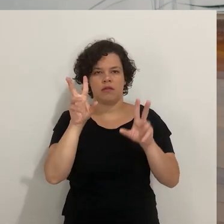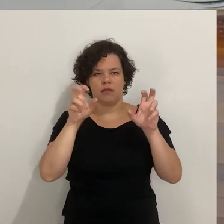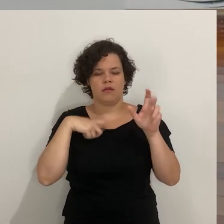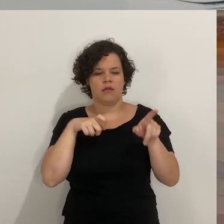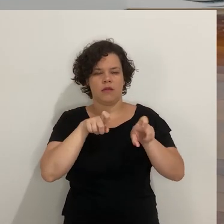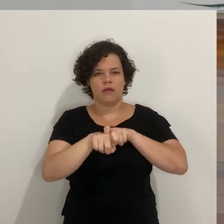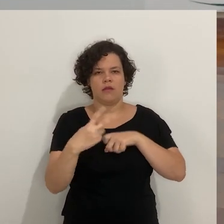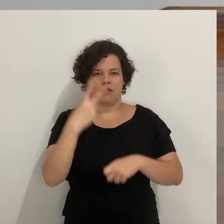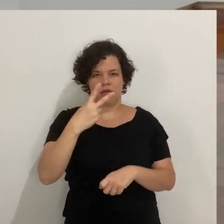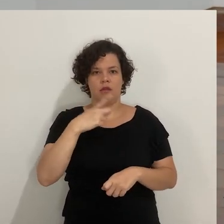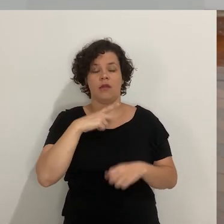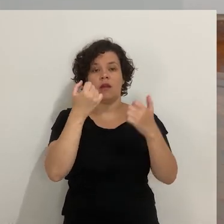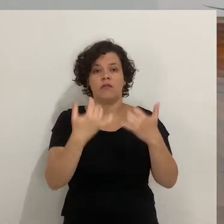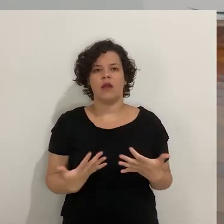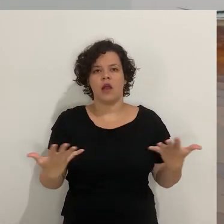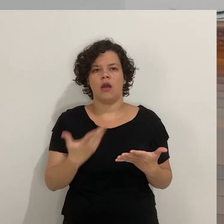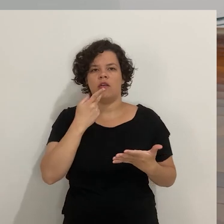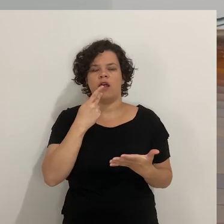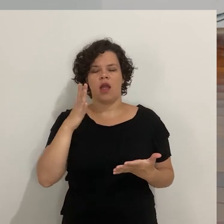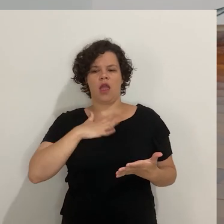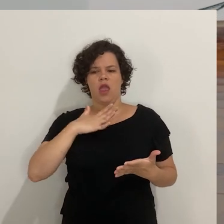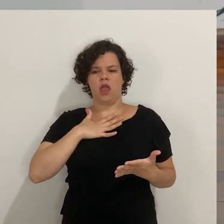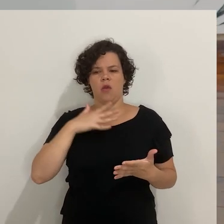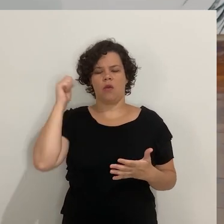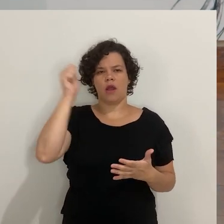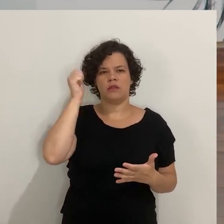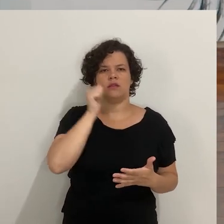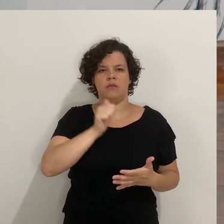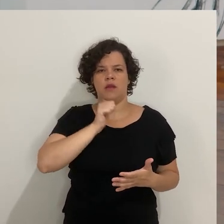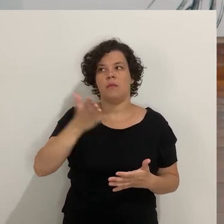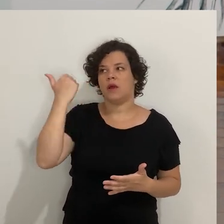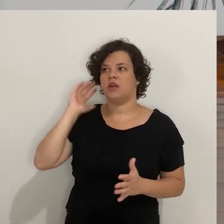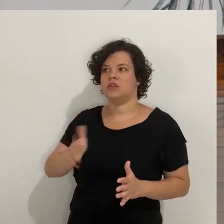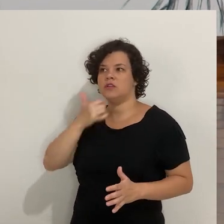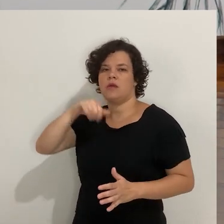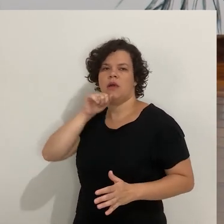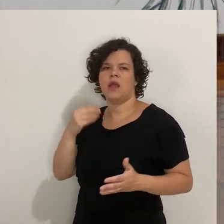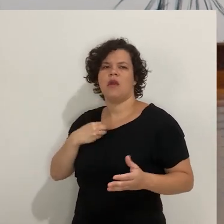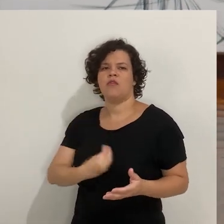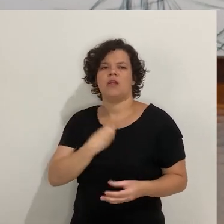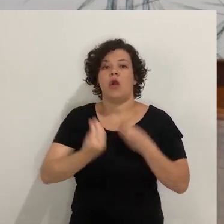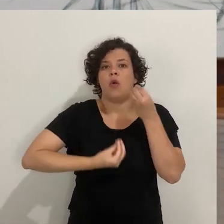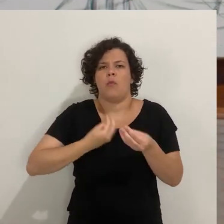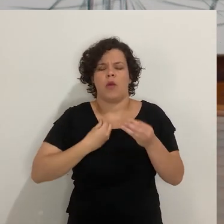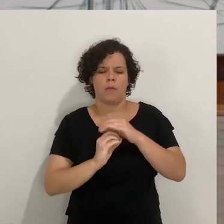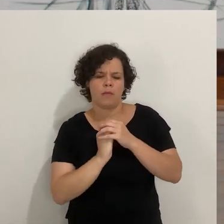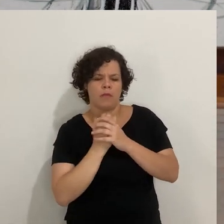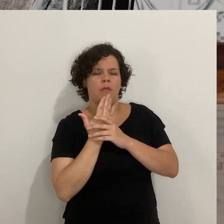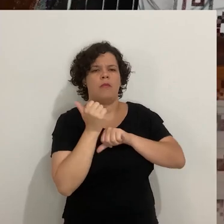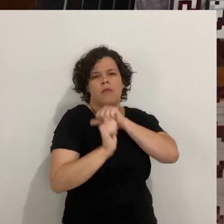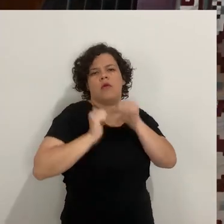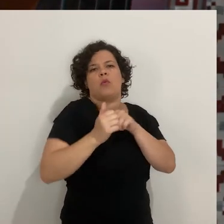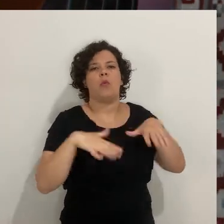falo, agora eu sou uma mulher artista que já foi mãe, como é que fica a minha vida? Que casca que eu estou trocando? Para